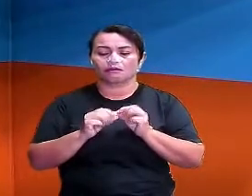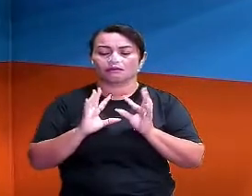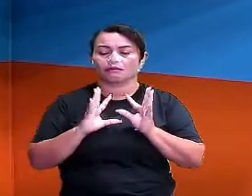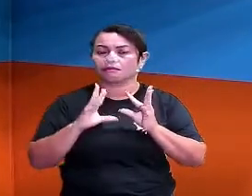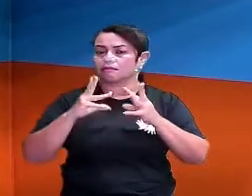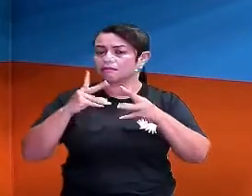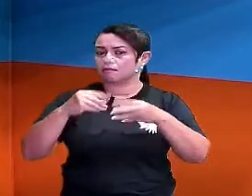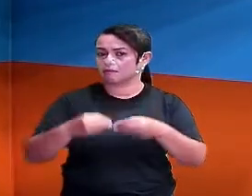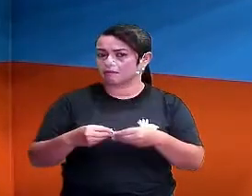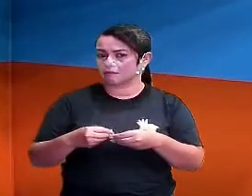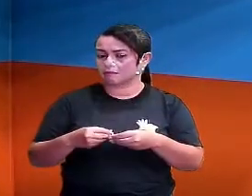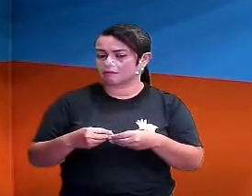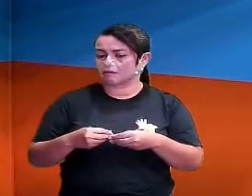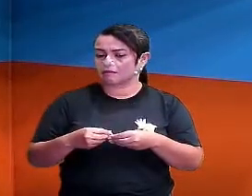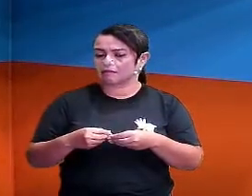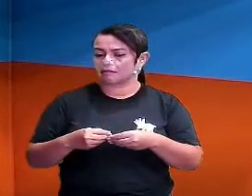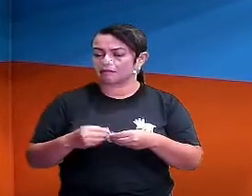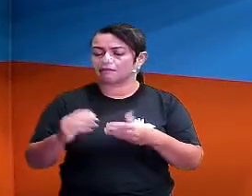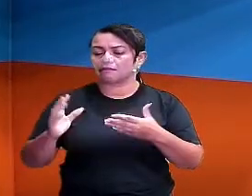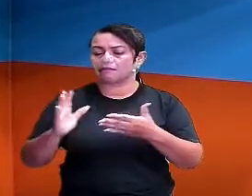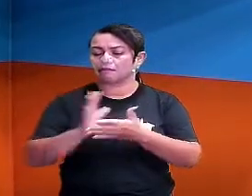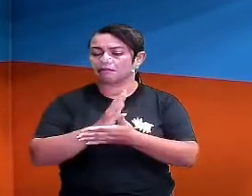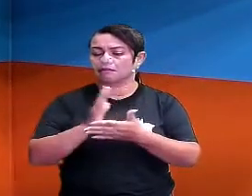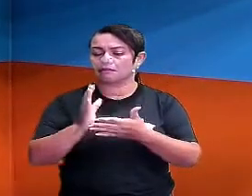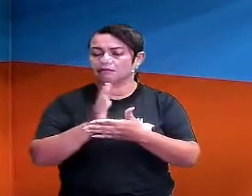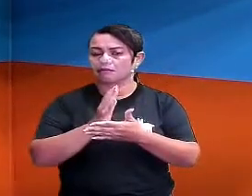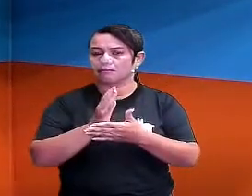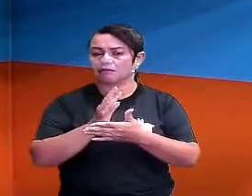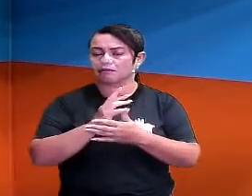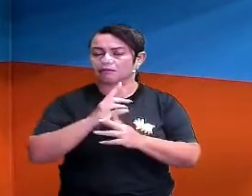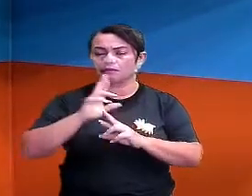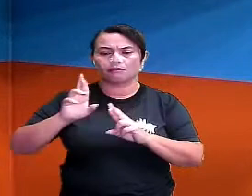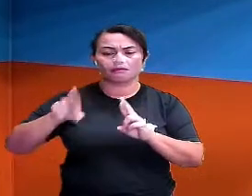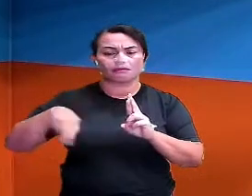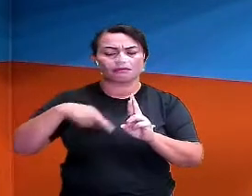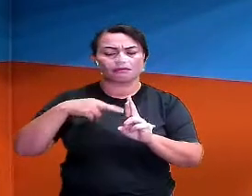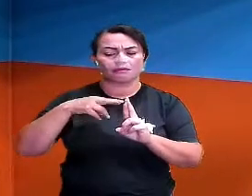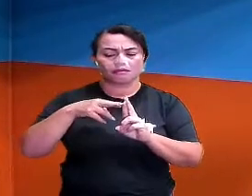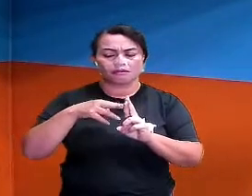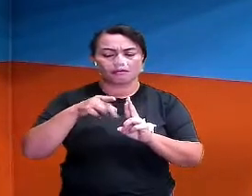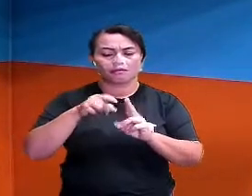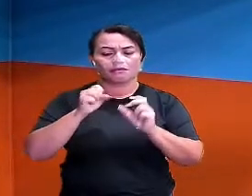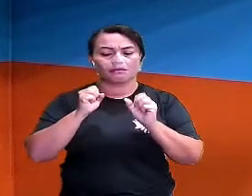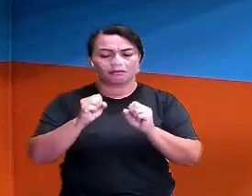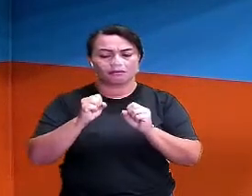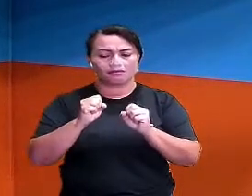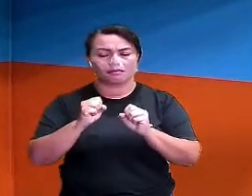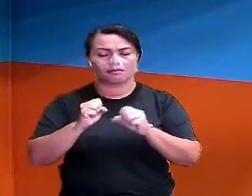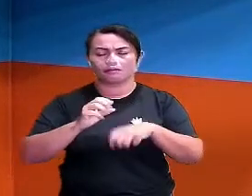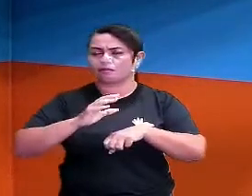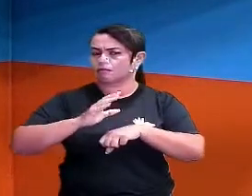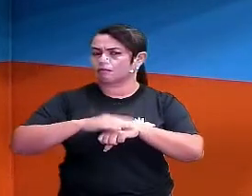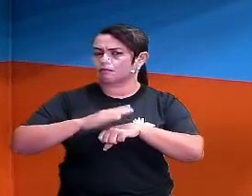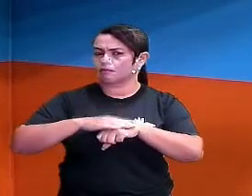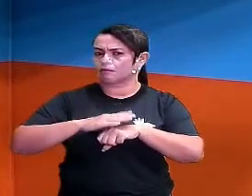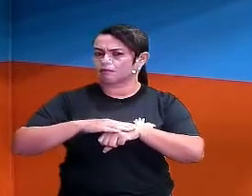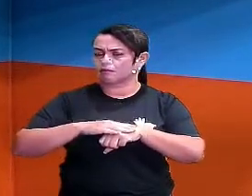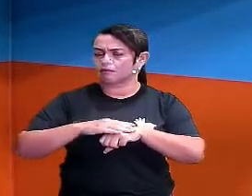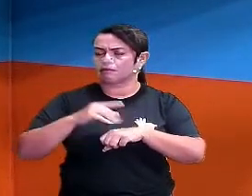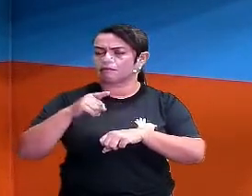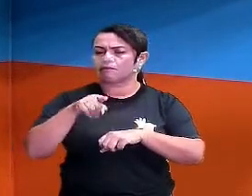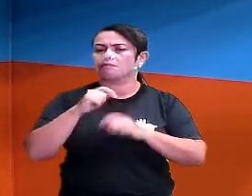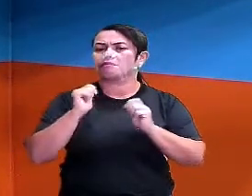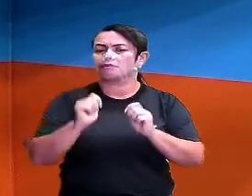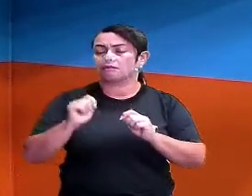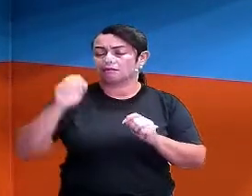disso aqui. Eu vou trazer aqui algumas referências para que vocês possam, algumas propriedades dos triângulos, para que vocês